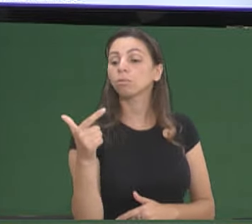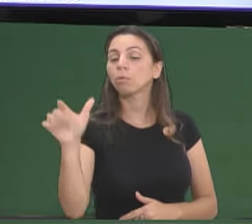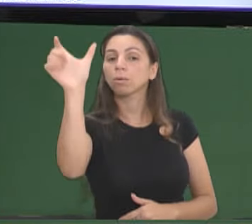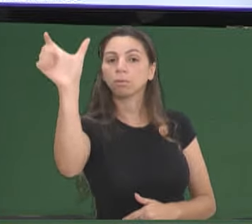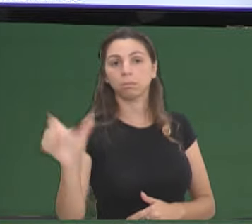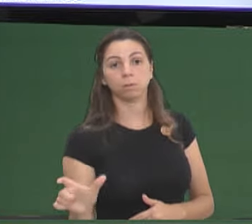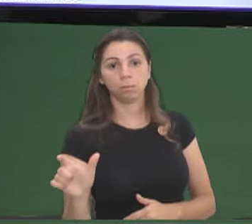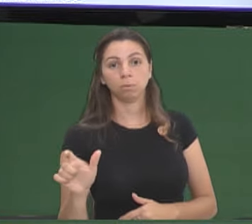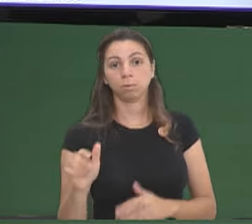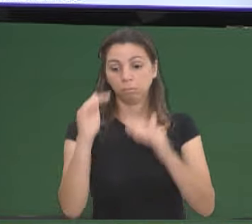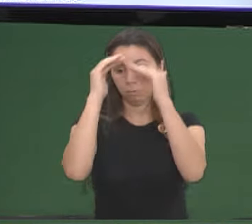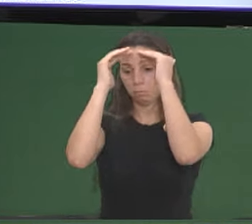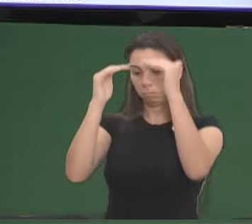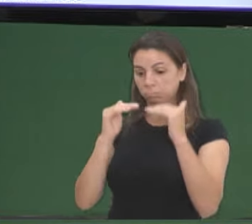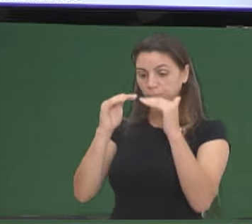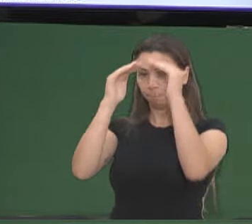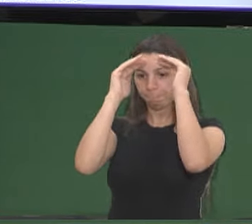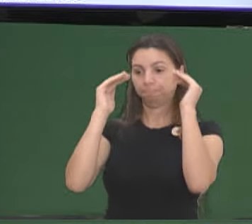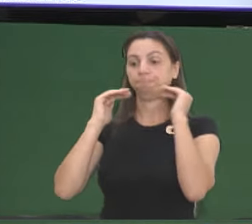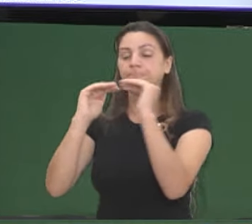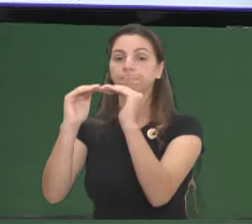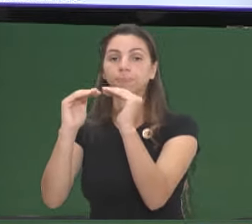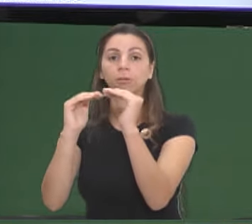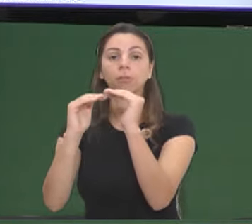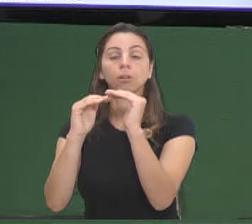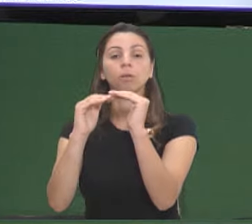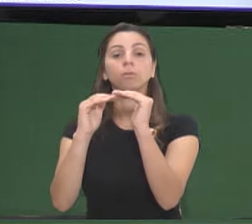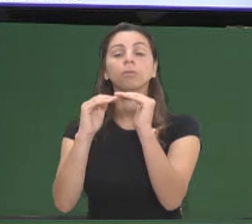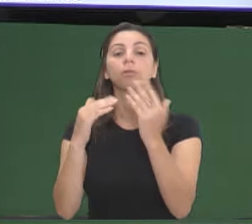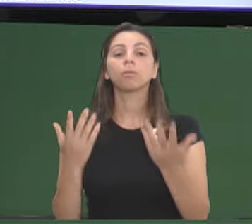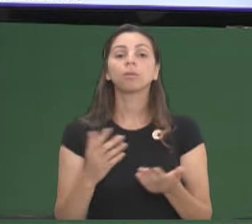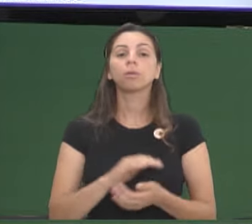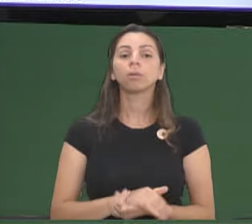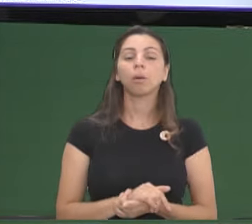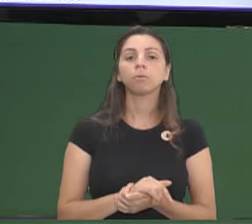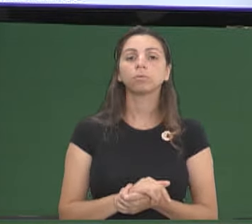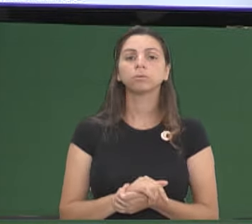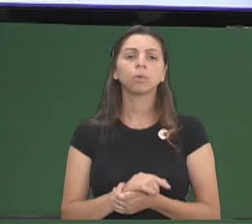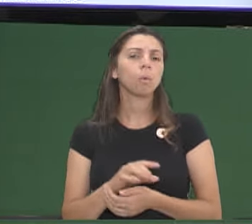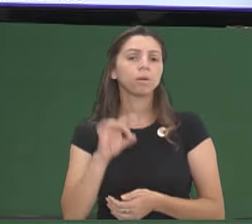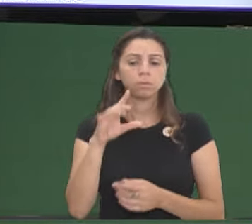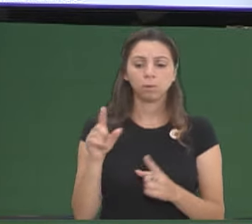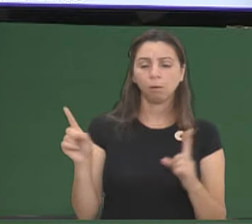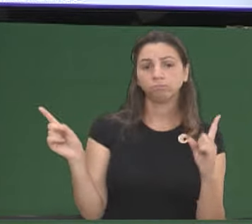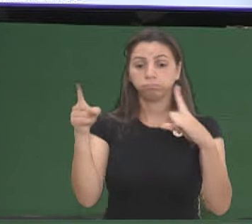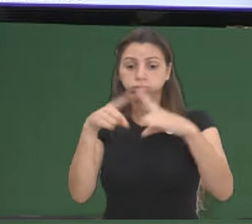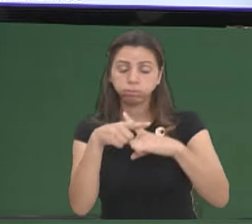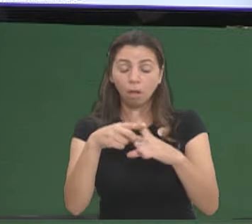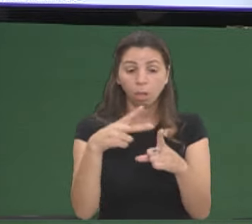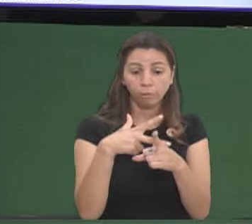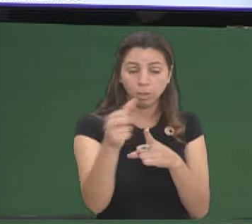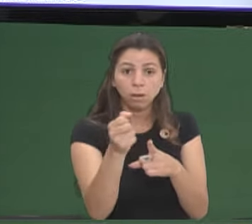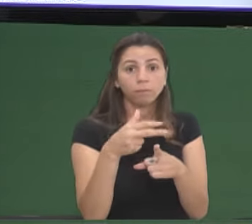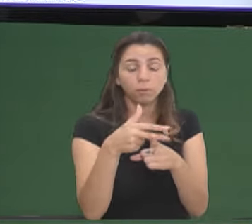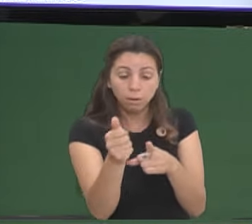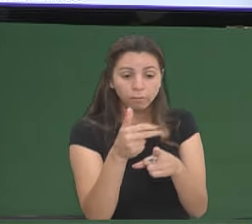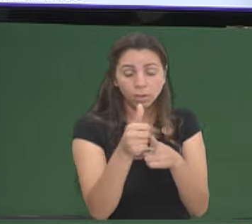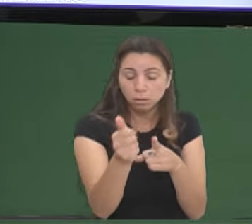para tratar com as pessoas. Né? Então eu fujo daquela questão da competitividade, eu vou ganhar, eu tenho que ganhar, e fica